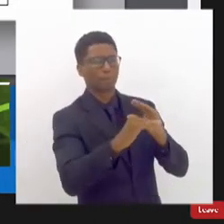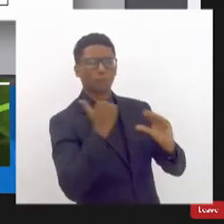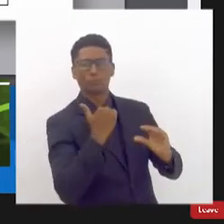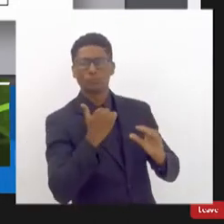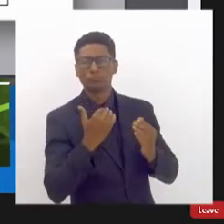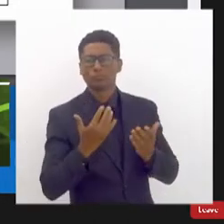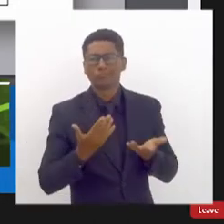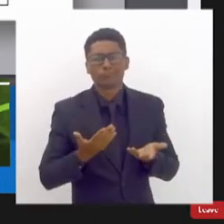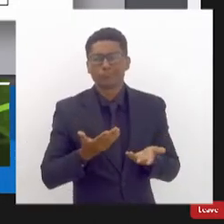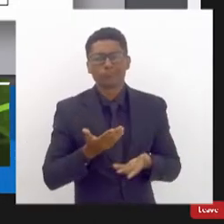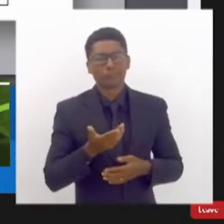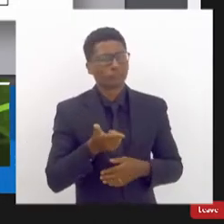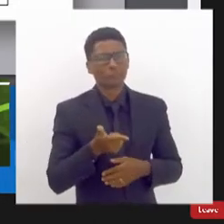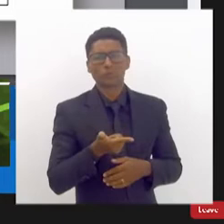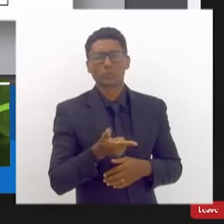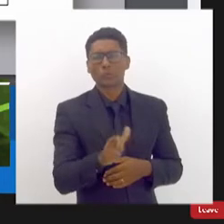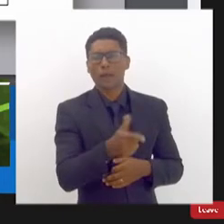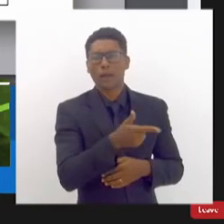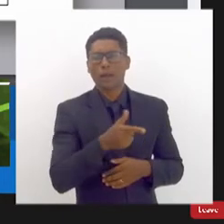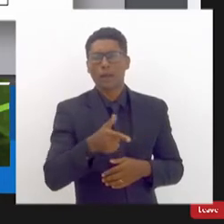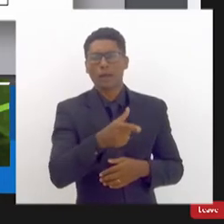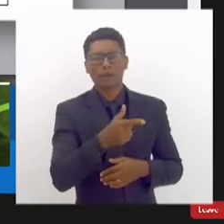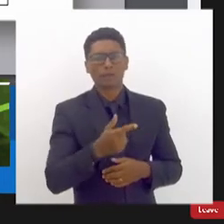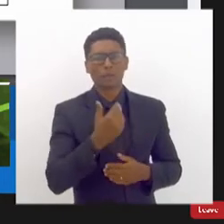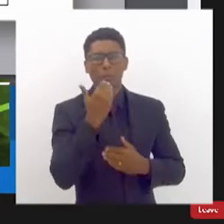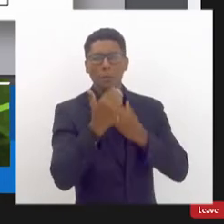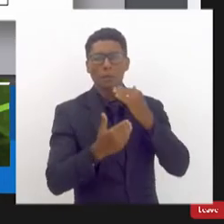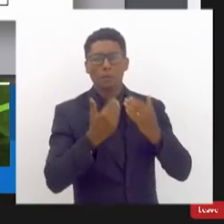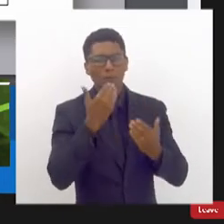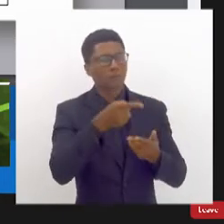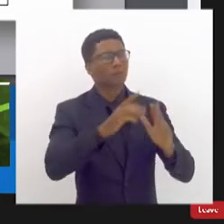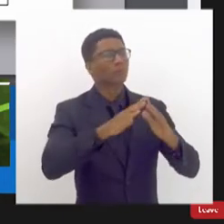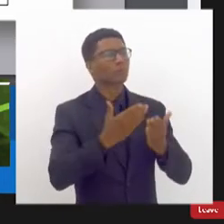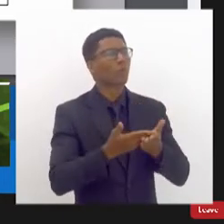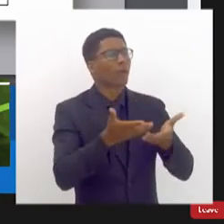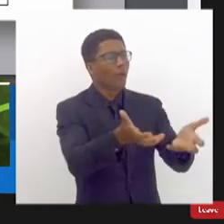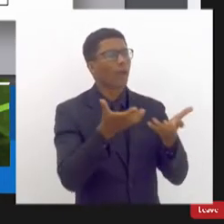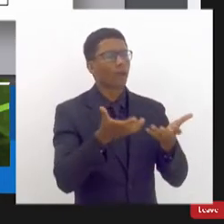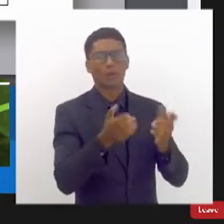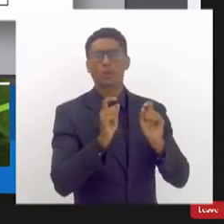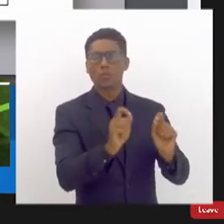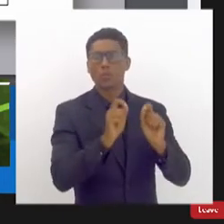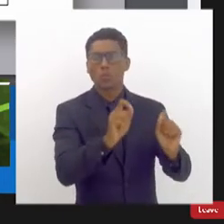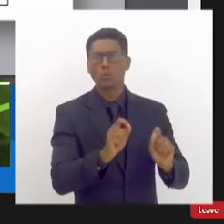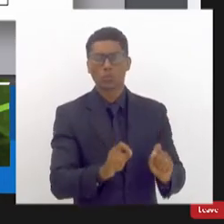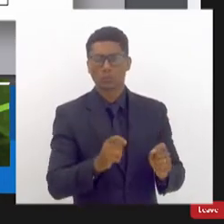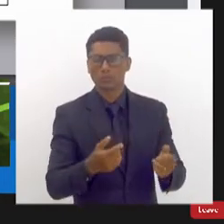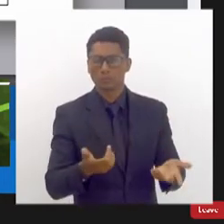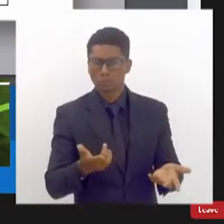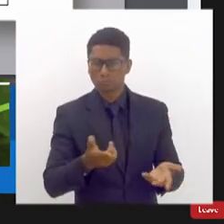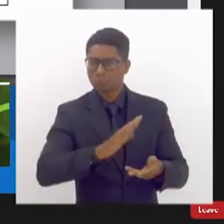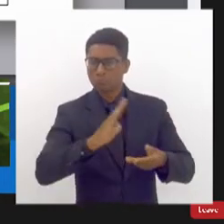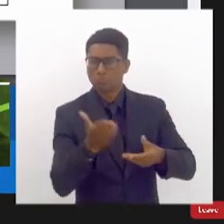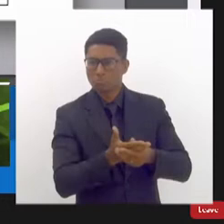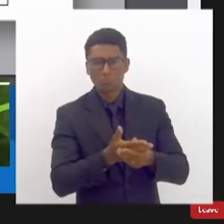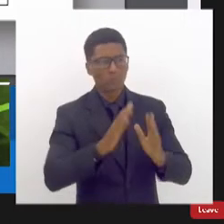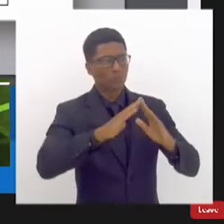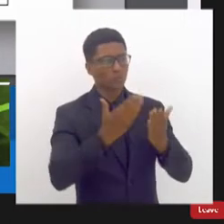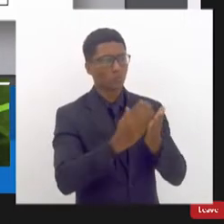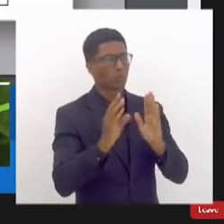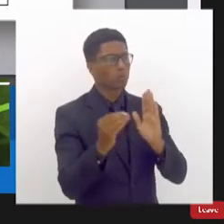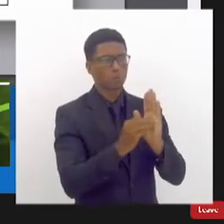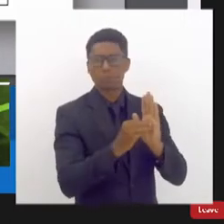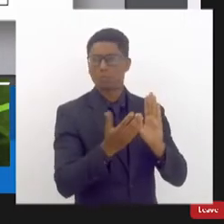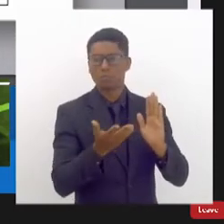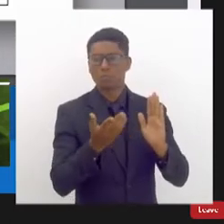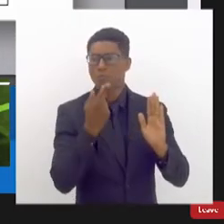tem o requerimento inicial dizendo o que a escola quer. A gente tem processos inteiros onde a escola não diz quero este